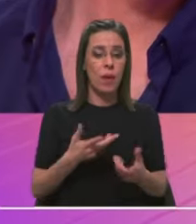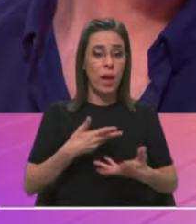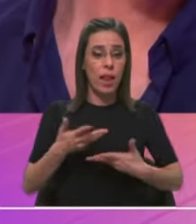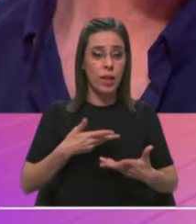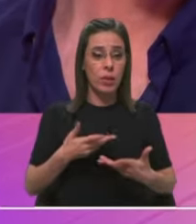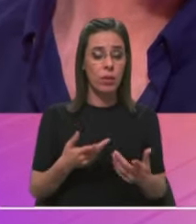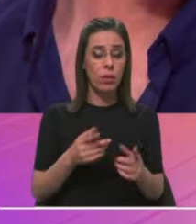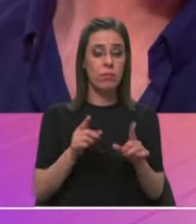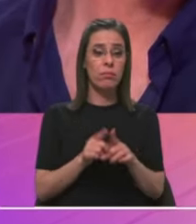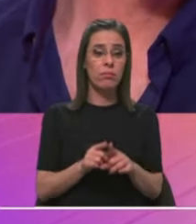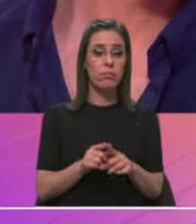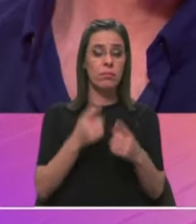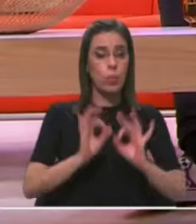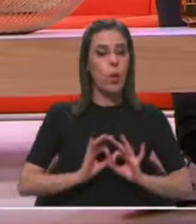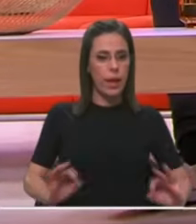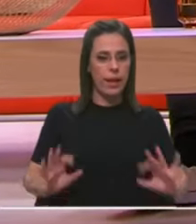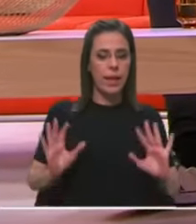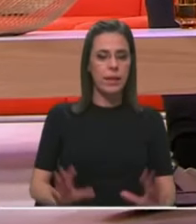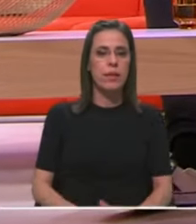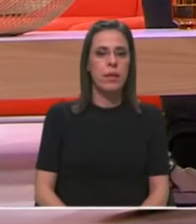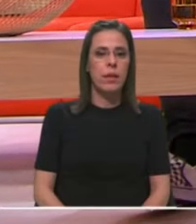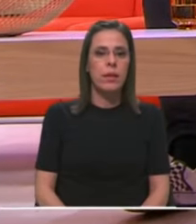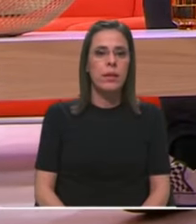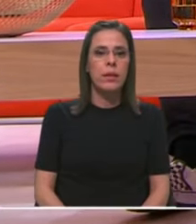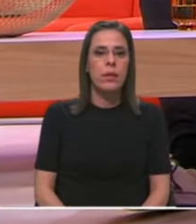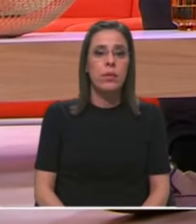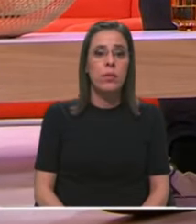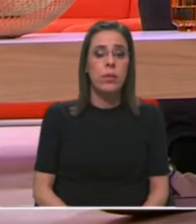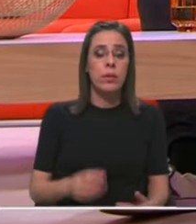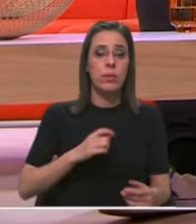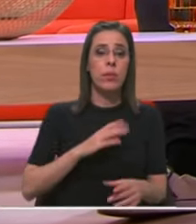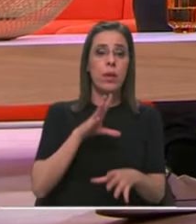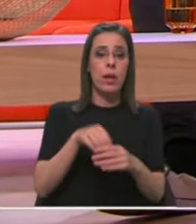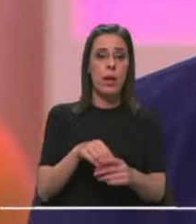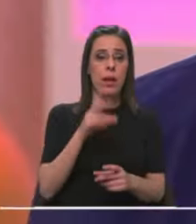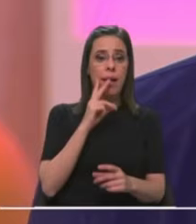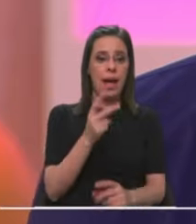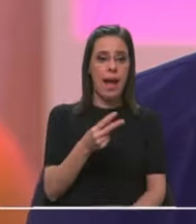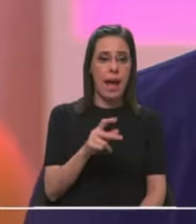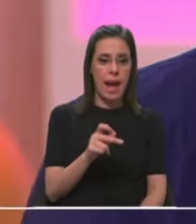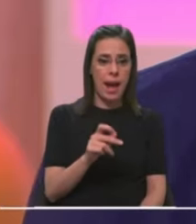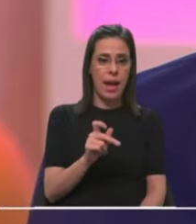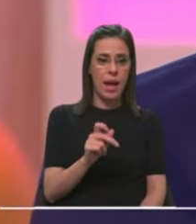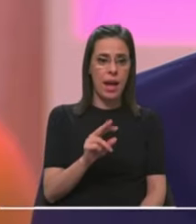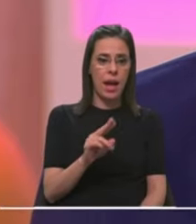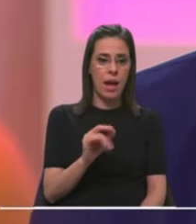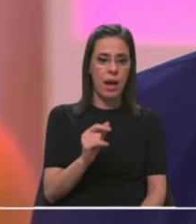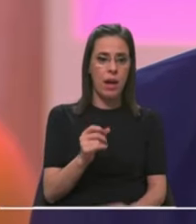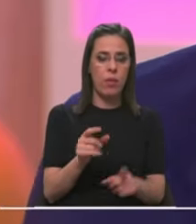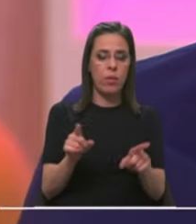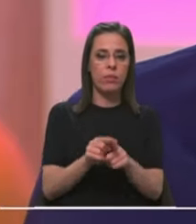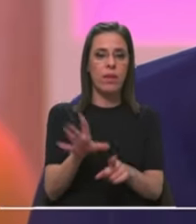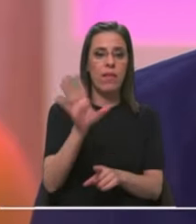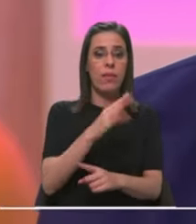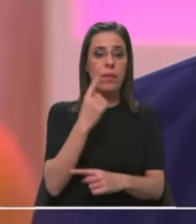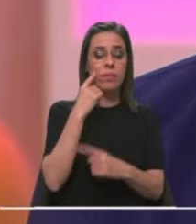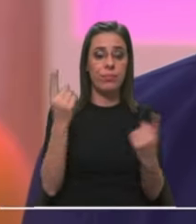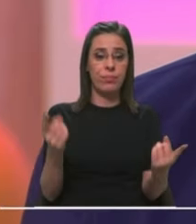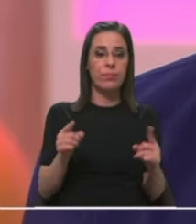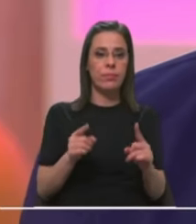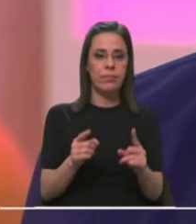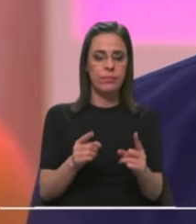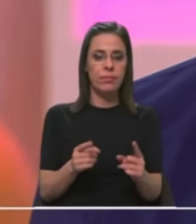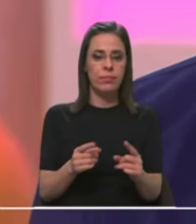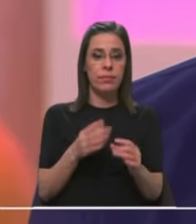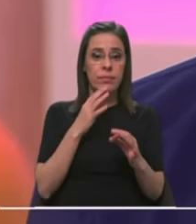relações que se tornaram muito mediáticas. Pronto, o envolvimento com a Ana Águas, que foi pintado... Era esse ruído